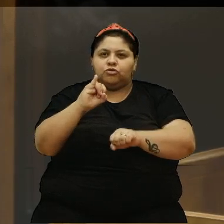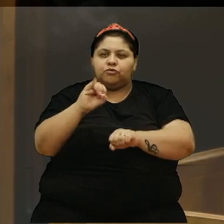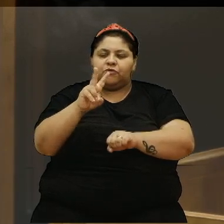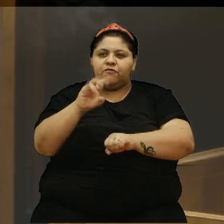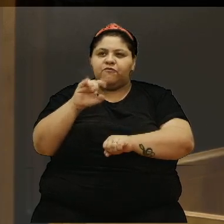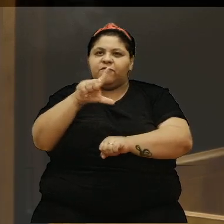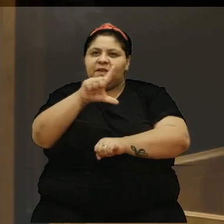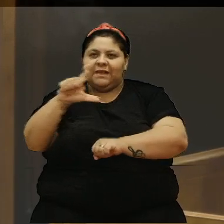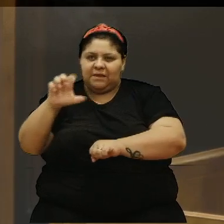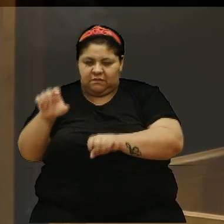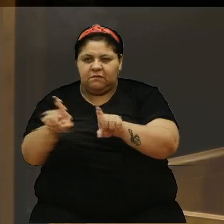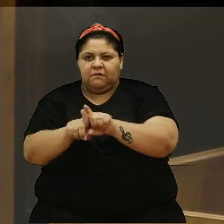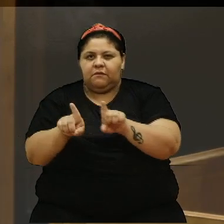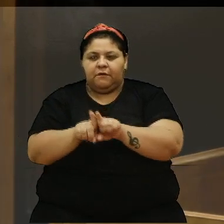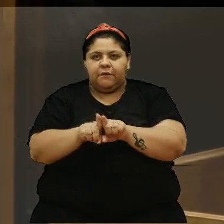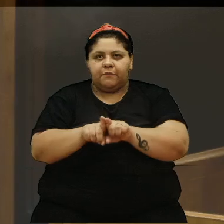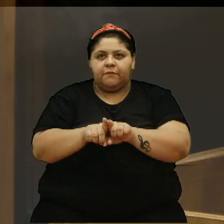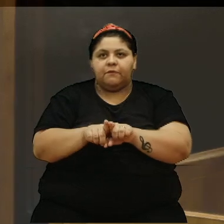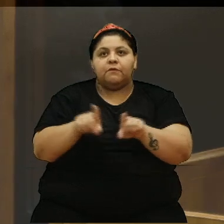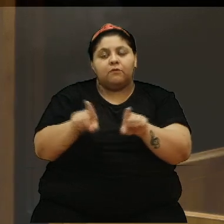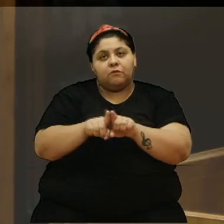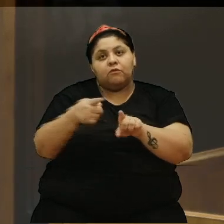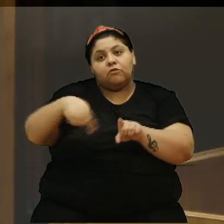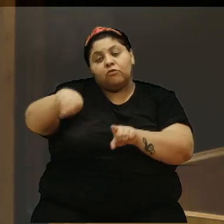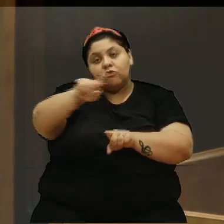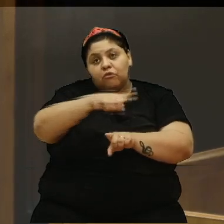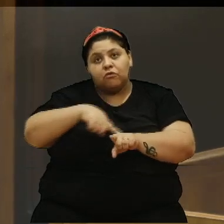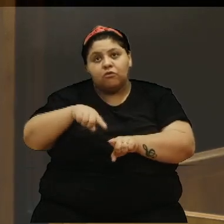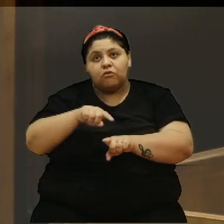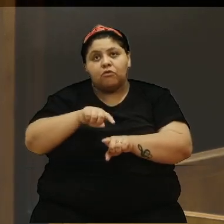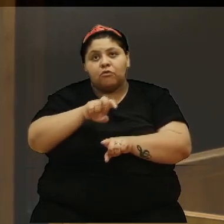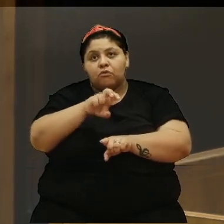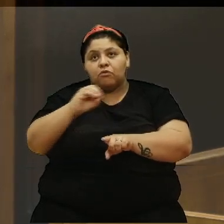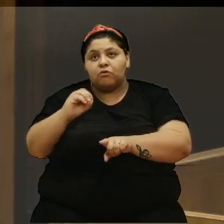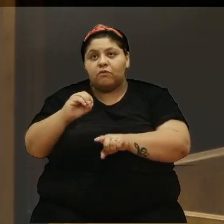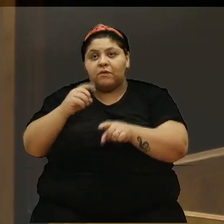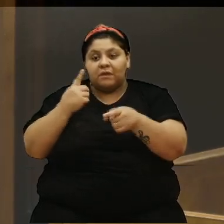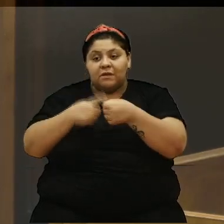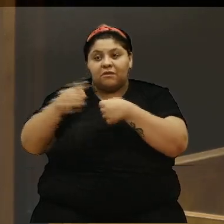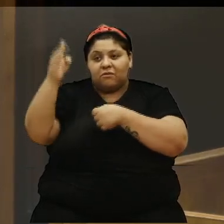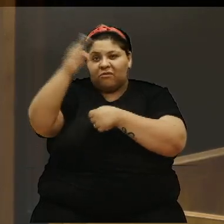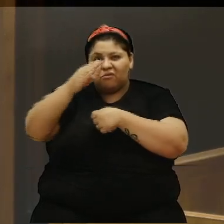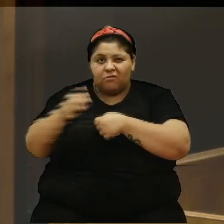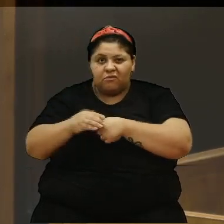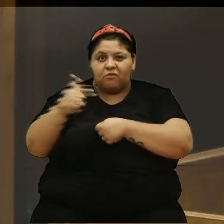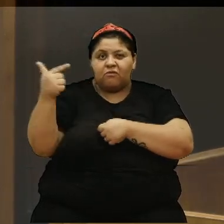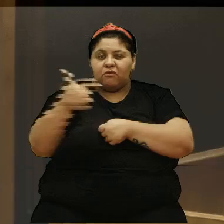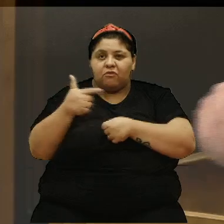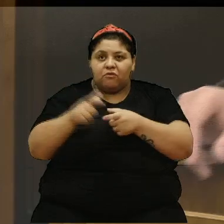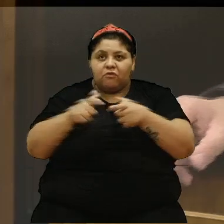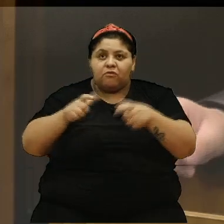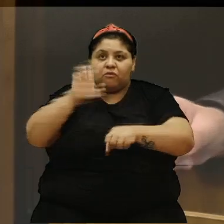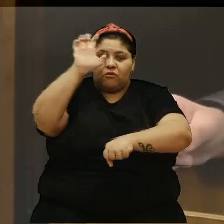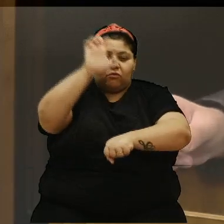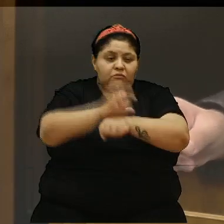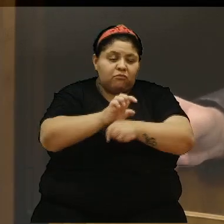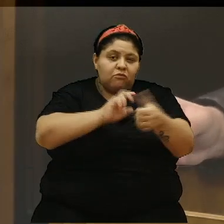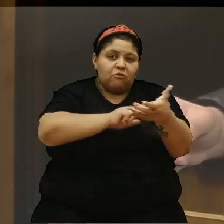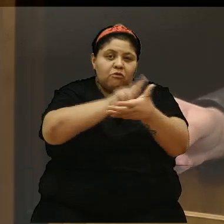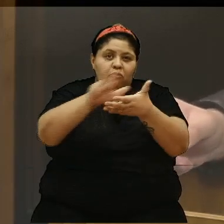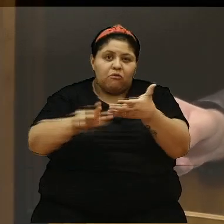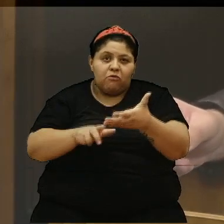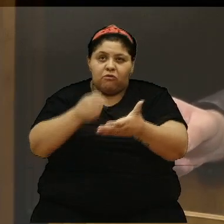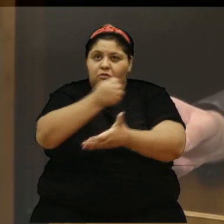Santa Catarina, e também do fato de que estamos entre as 50 cidades do Brasil, segunda maior cidade do estado, e tantos números aí, um PIB